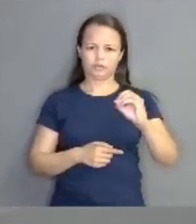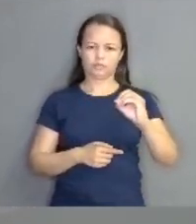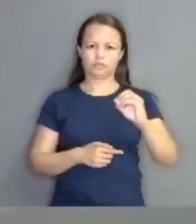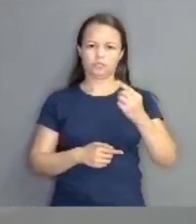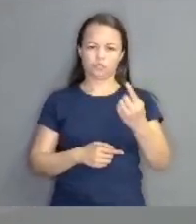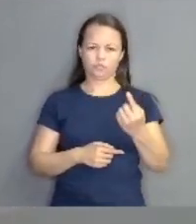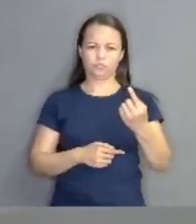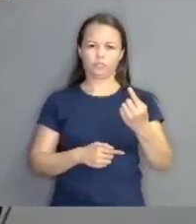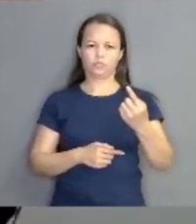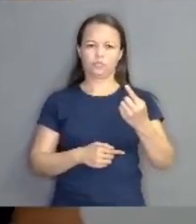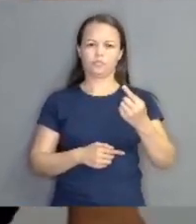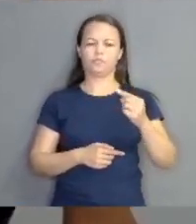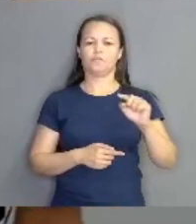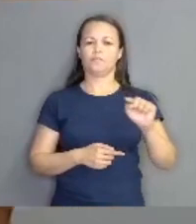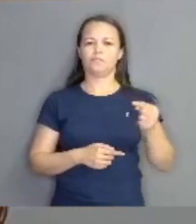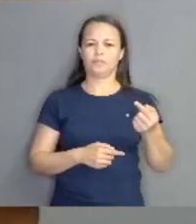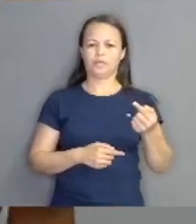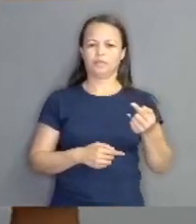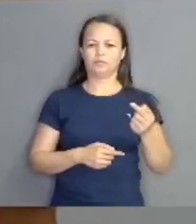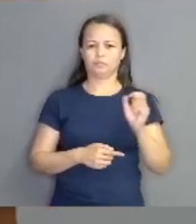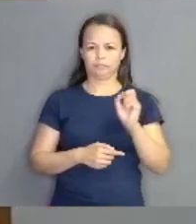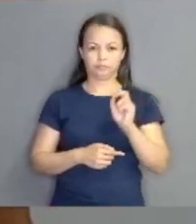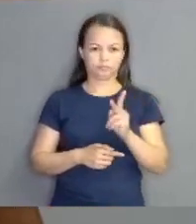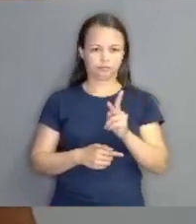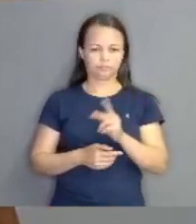0,001 milésimo. Ok?